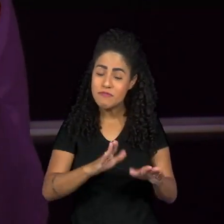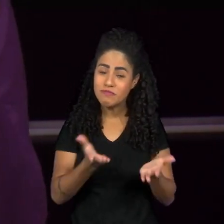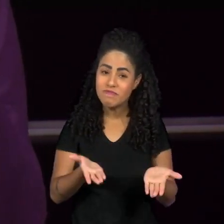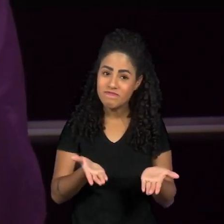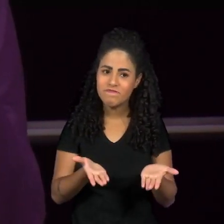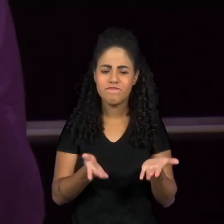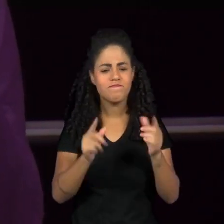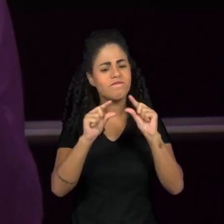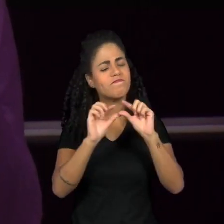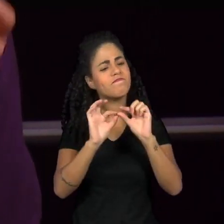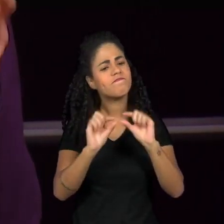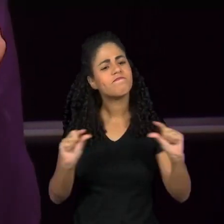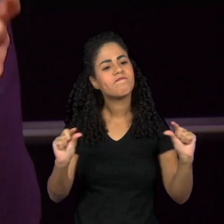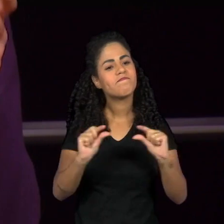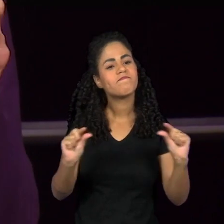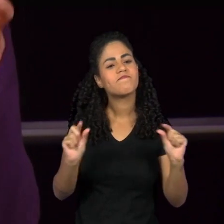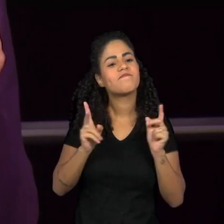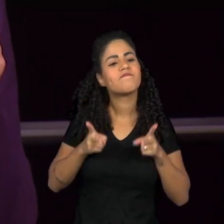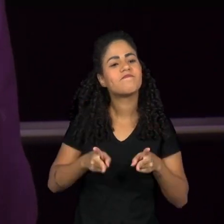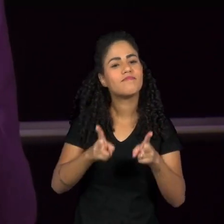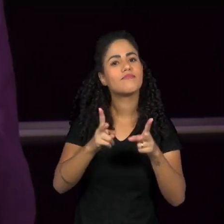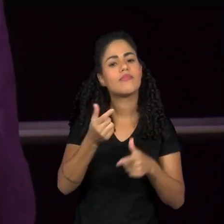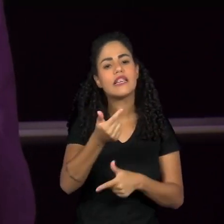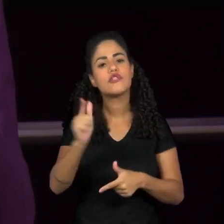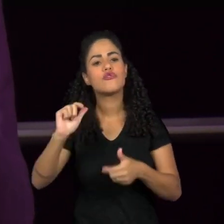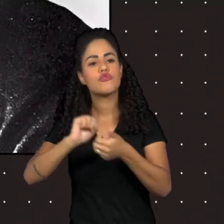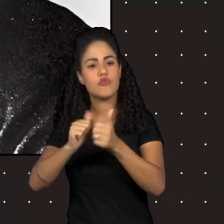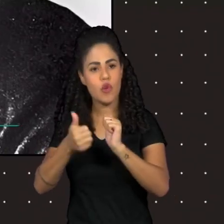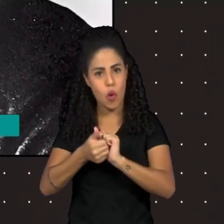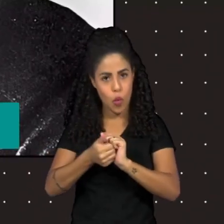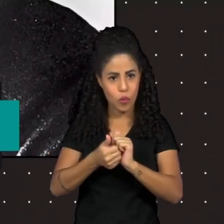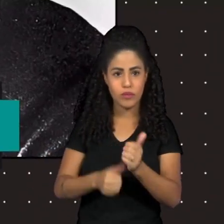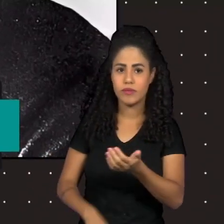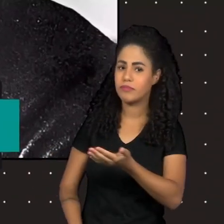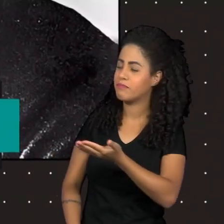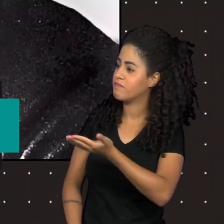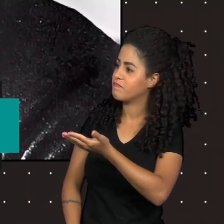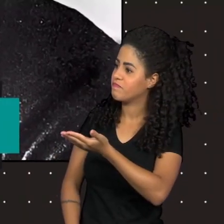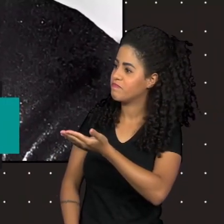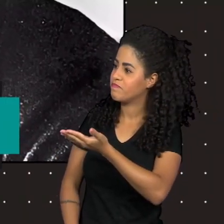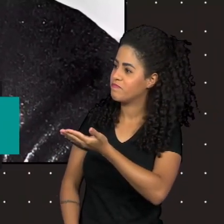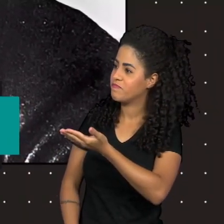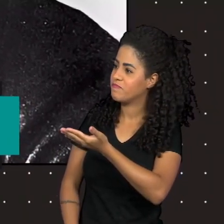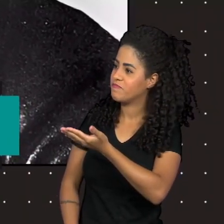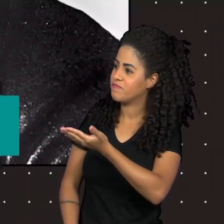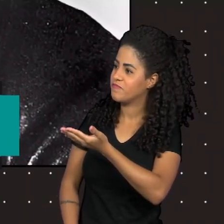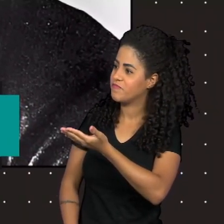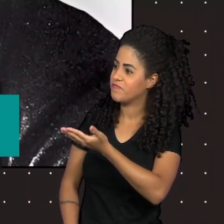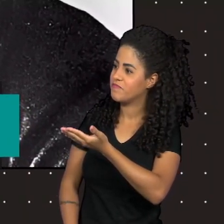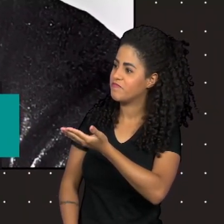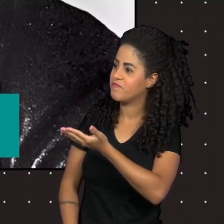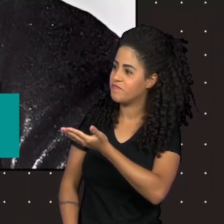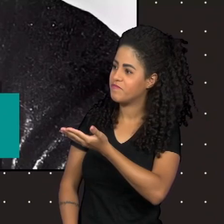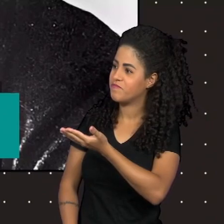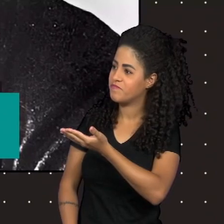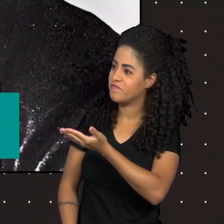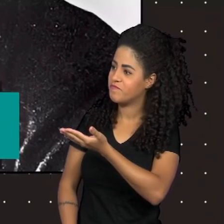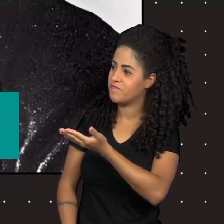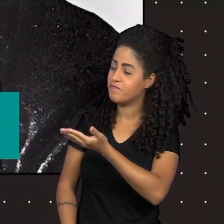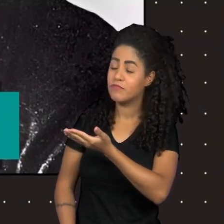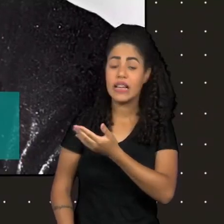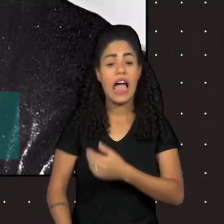dizer uma frase derivada de uma frase do Hilke. que Eu Morreria.